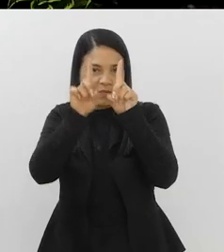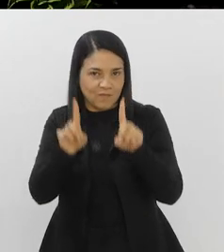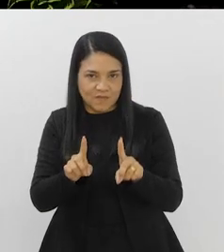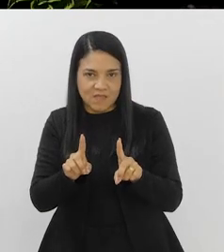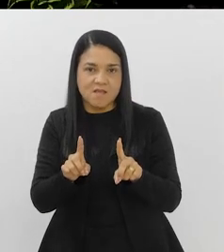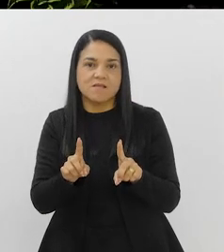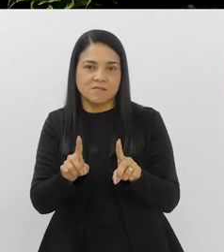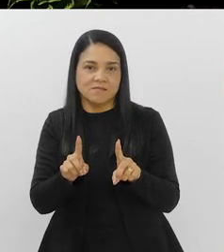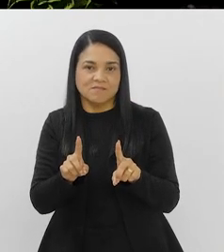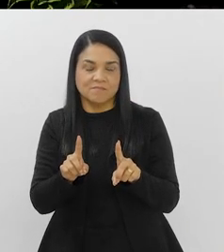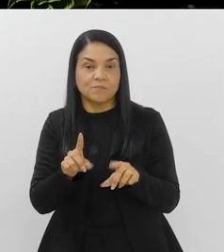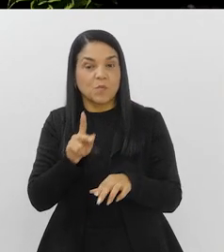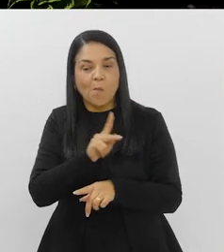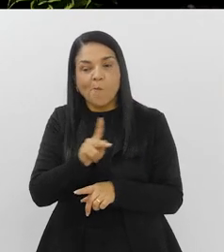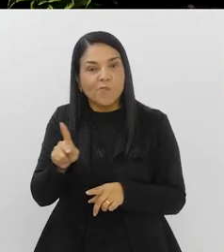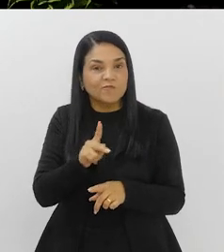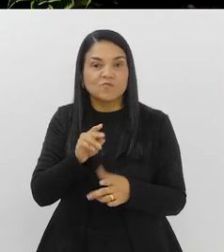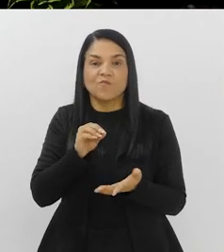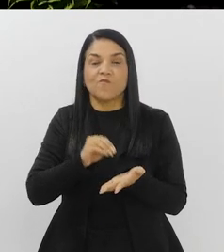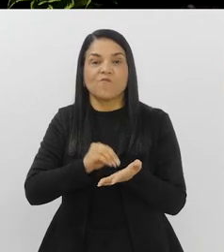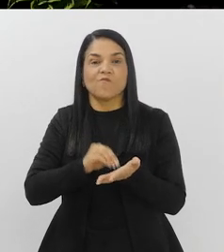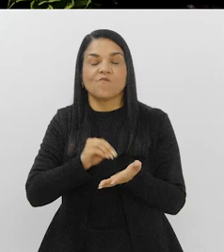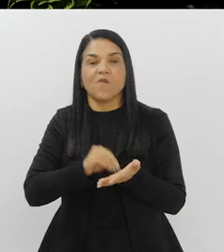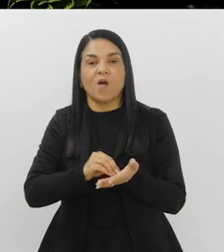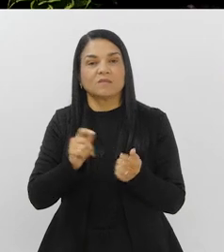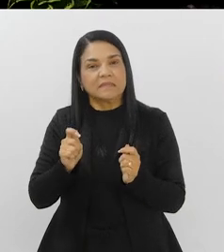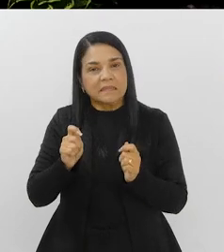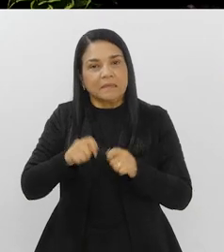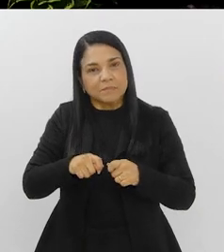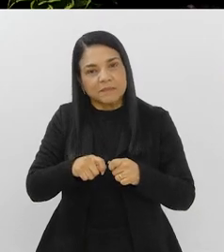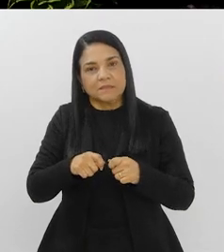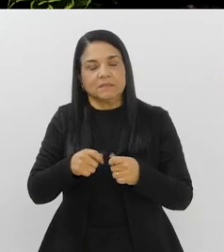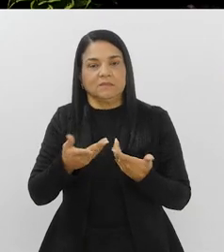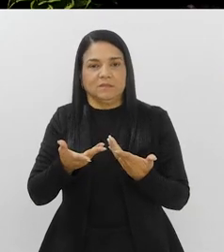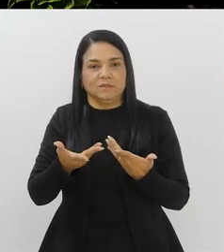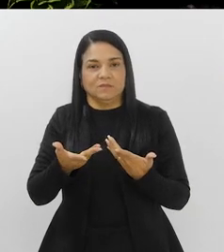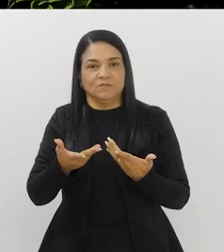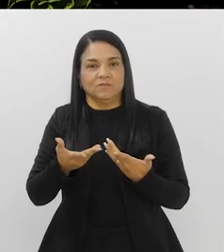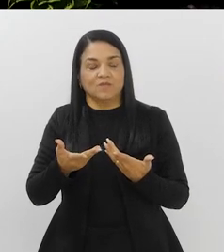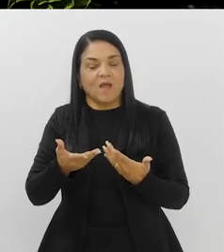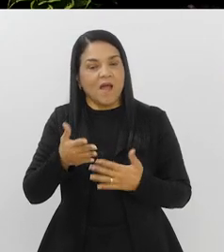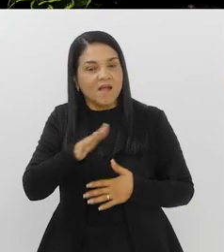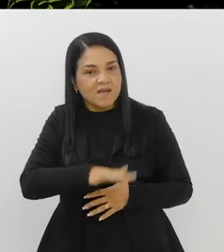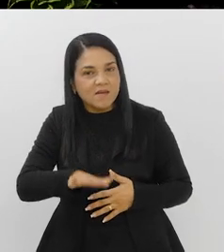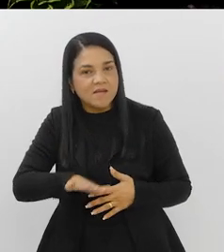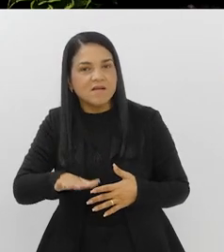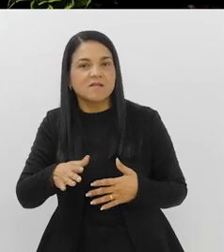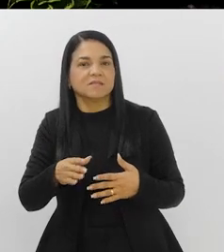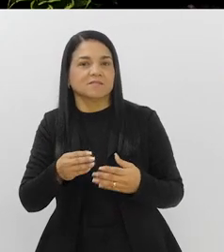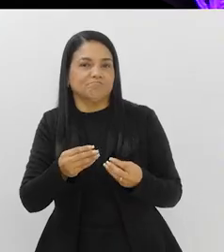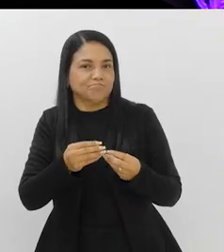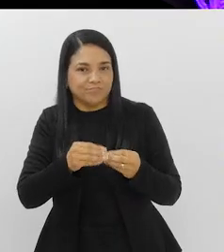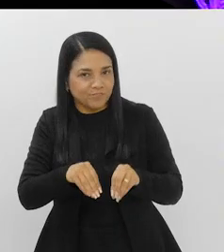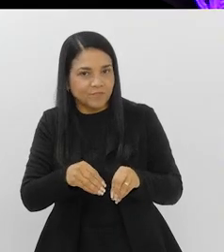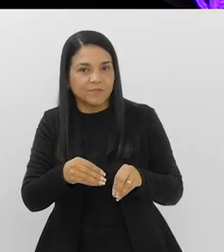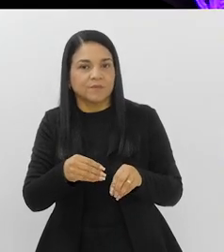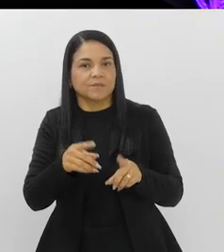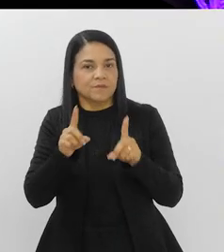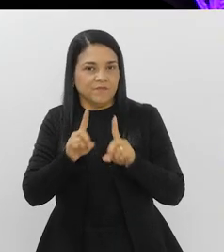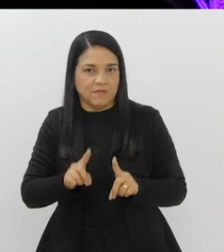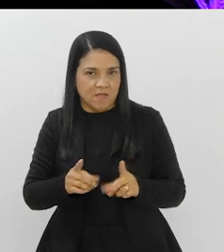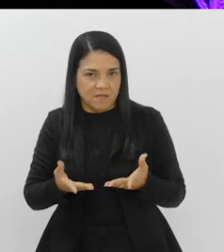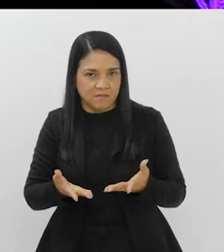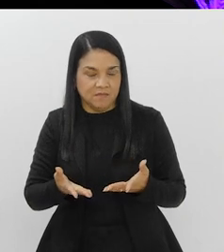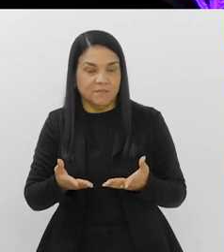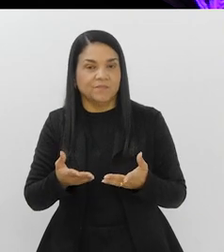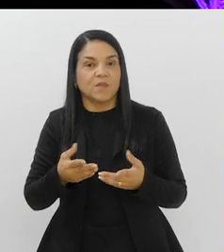eh acaba né a criança com deficiência acaba sendo prejudicada porque obviamente a o professor eh não tem